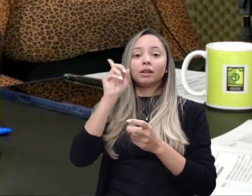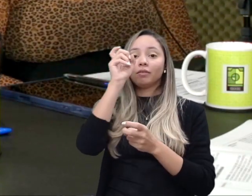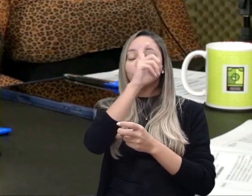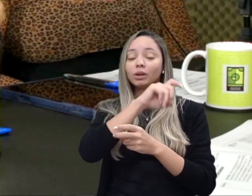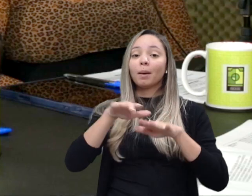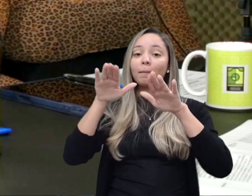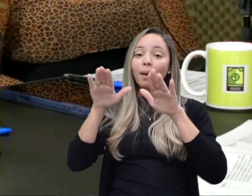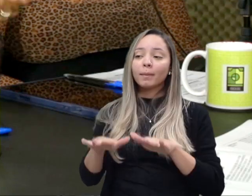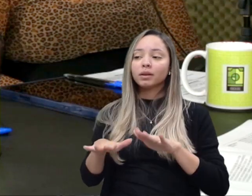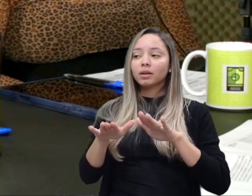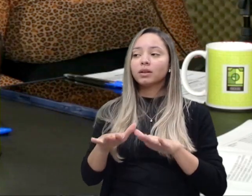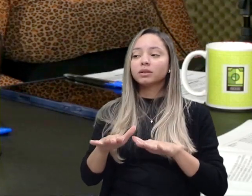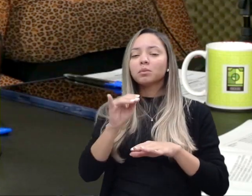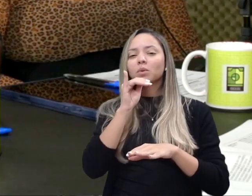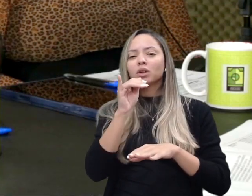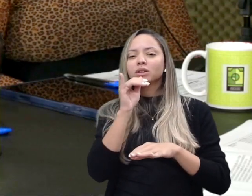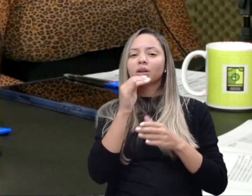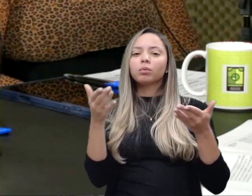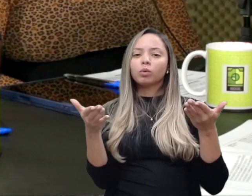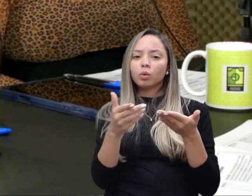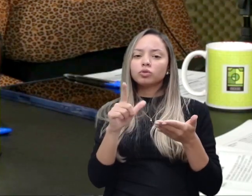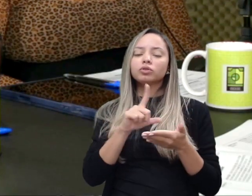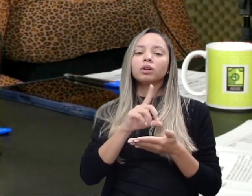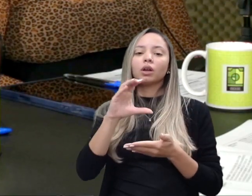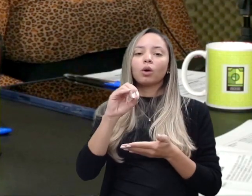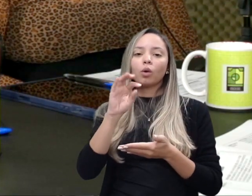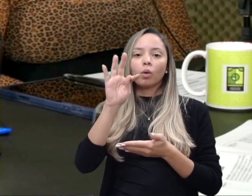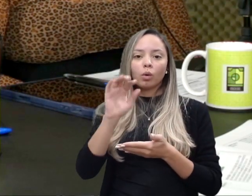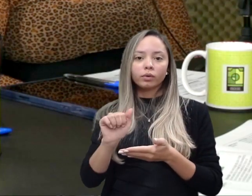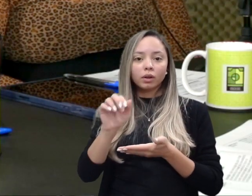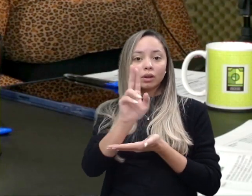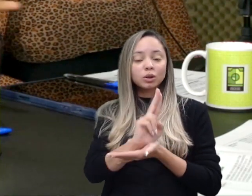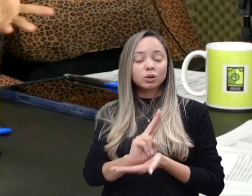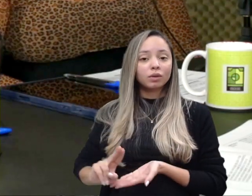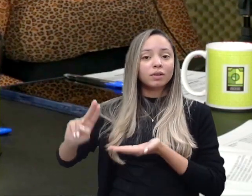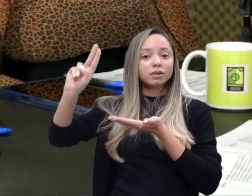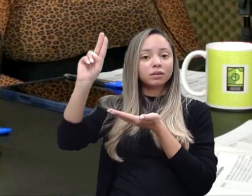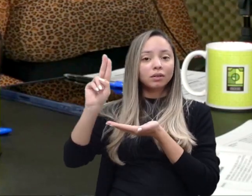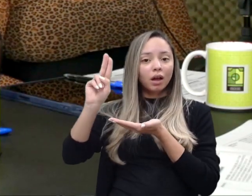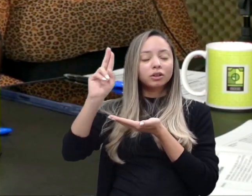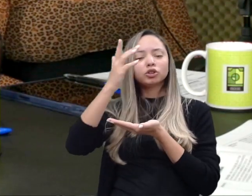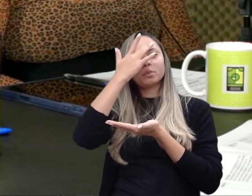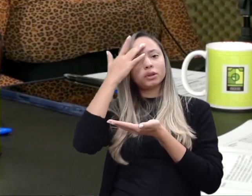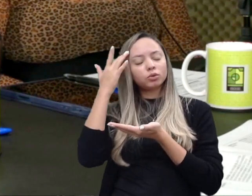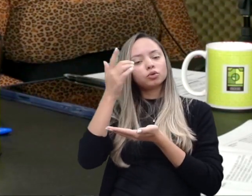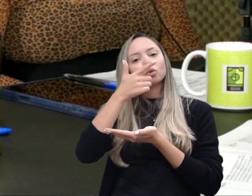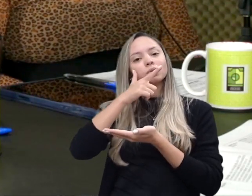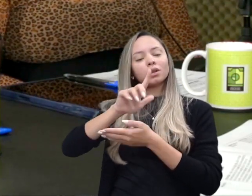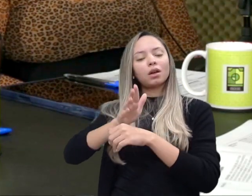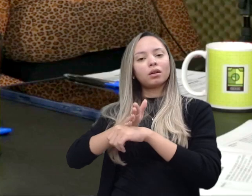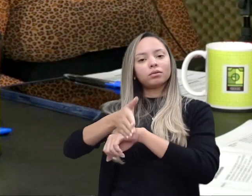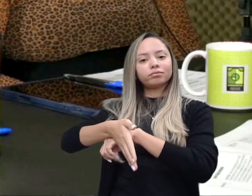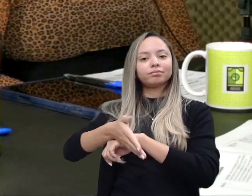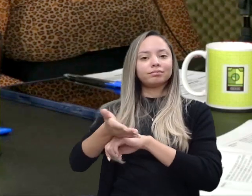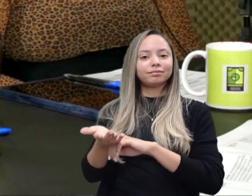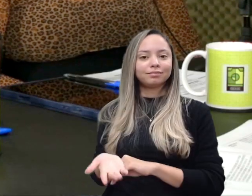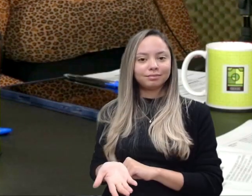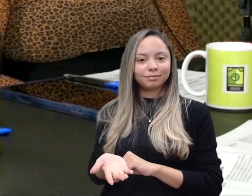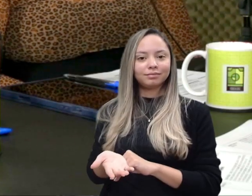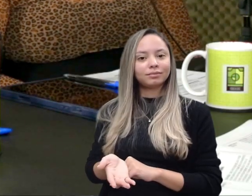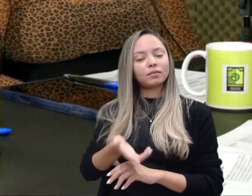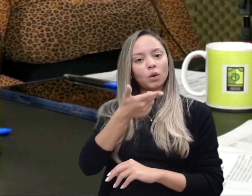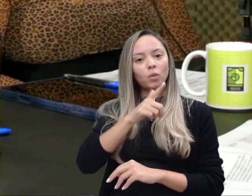Então, hoje a gente tem cotas, por exemplo, para as universidades. Então, pessoas com deficiência, elas entram no sistema de cotas. Então, você garante ali o acesso, ele